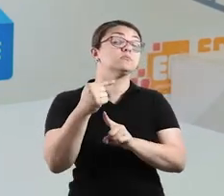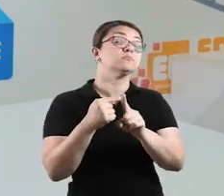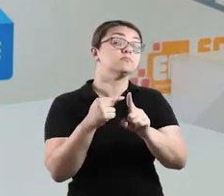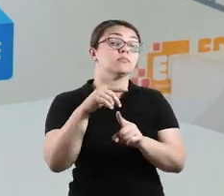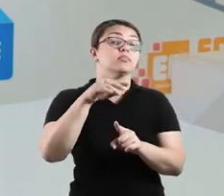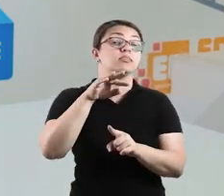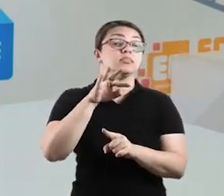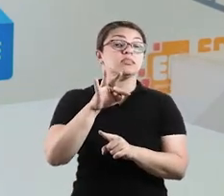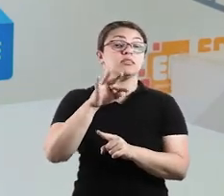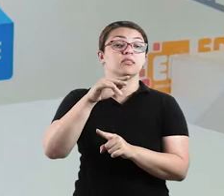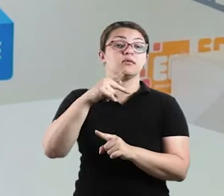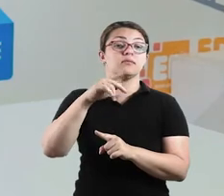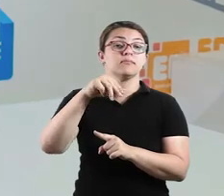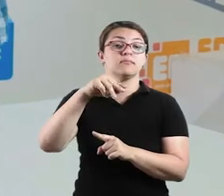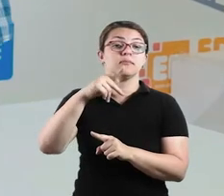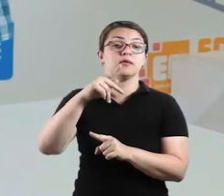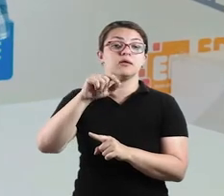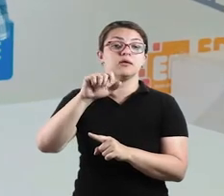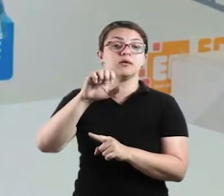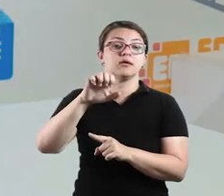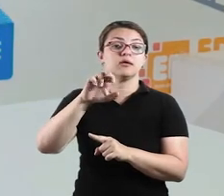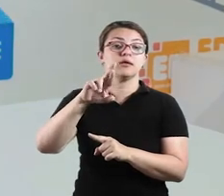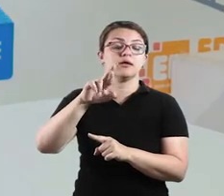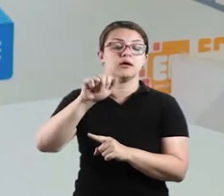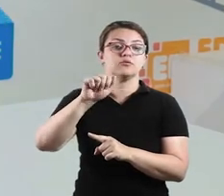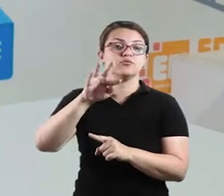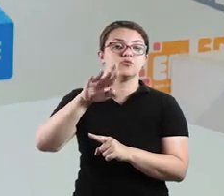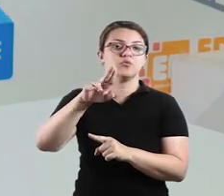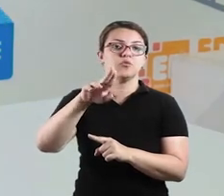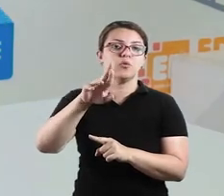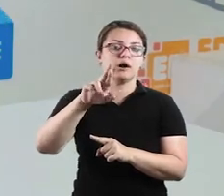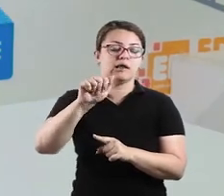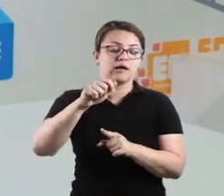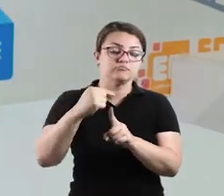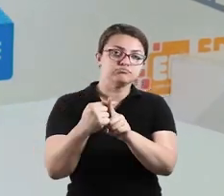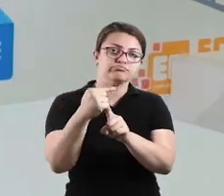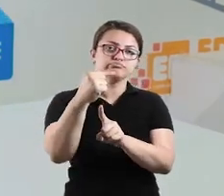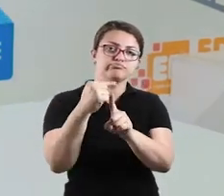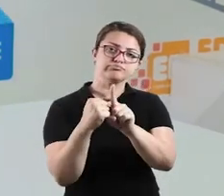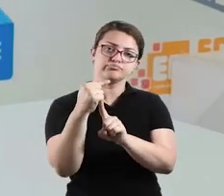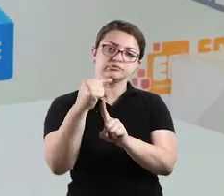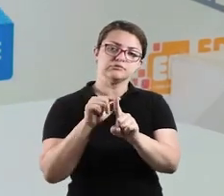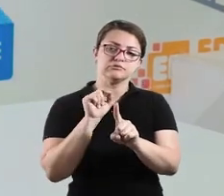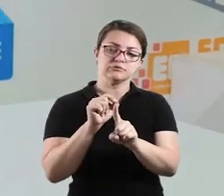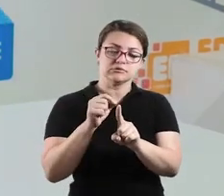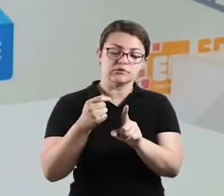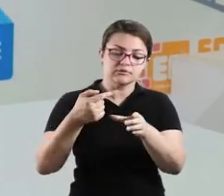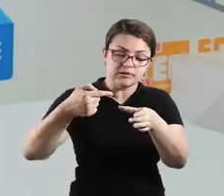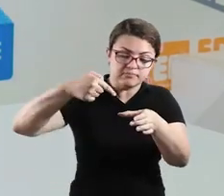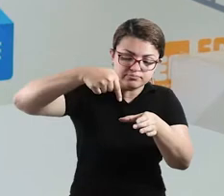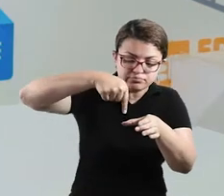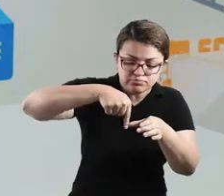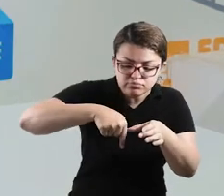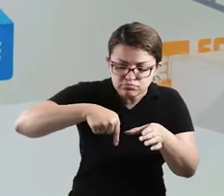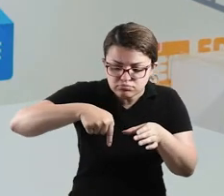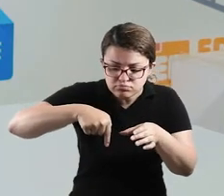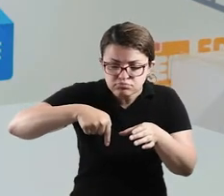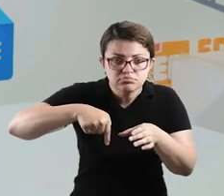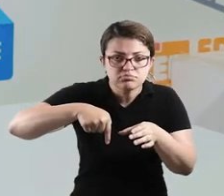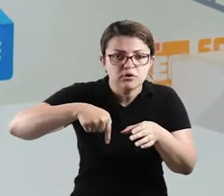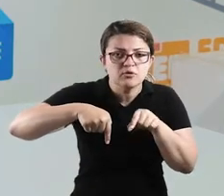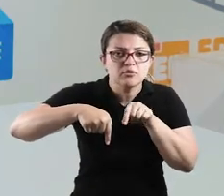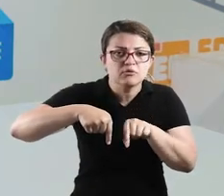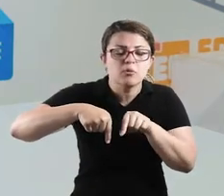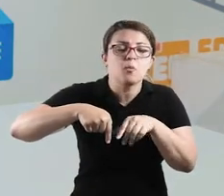lá, coloco um termômetro e aí eu vou medir a temperatura. A temperatura nada mais é do que eu vou lá e vou